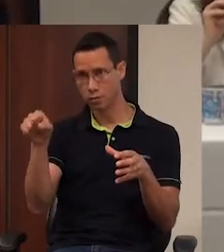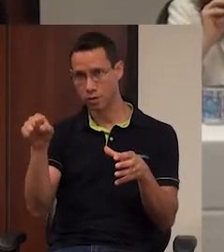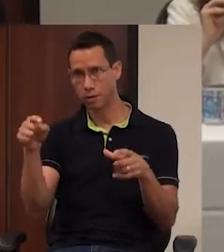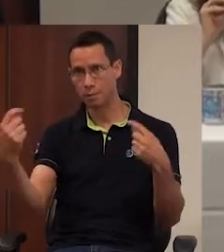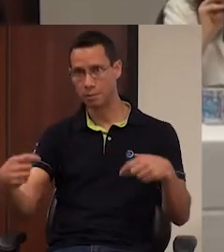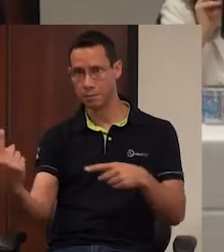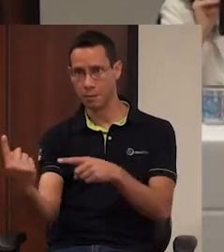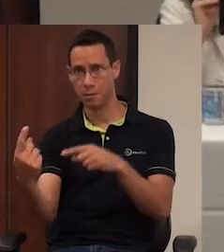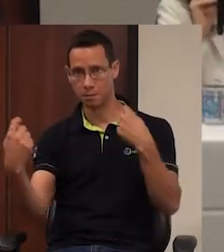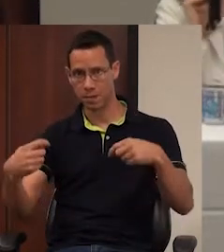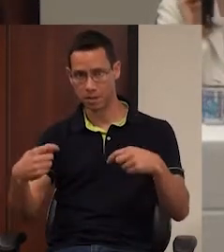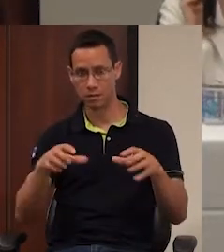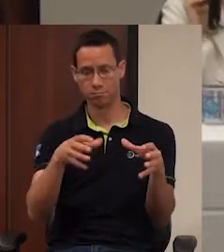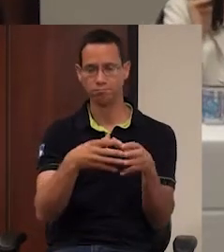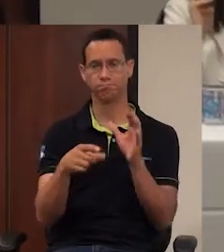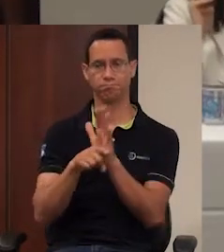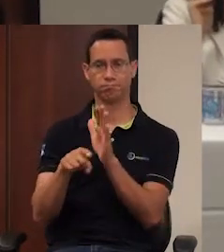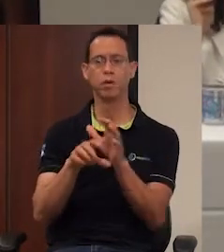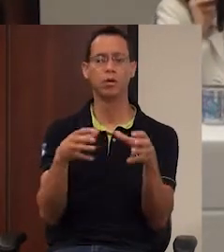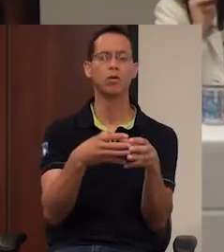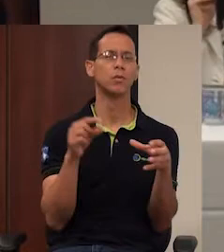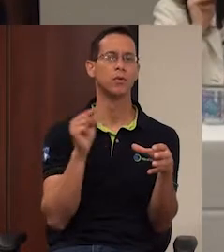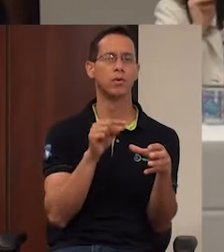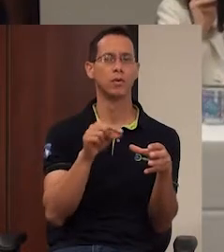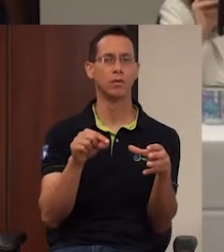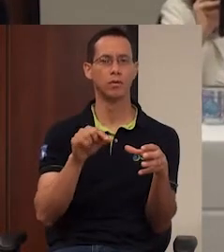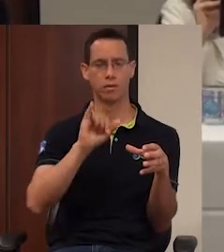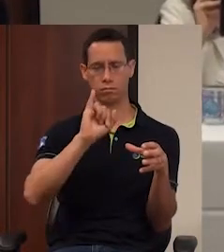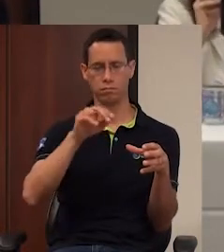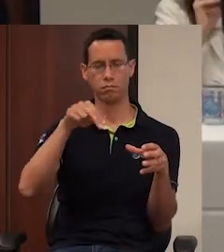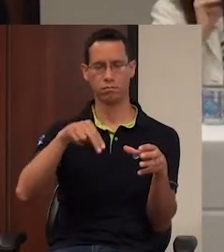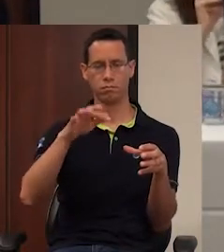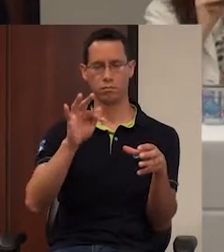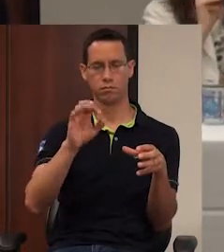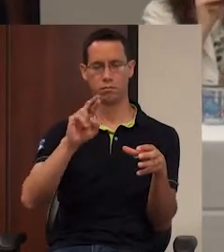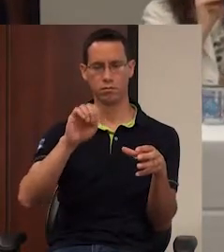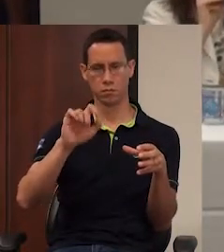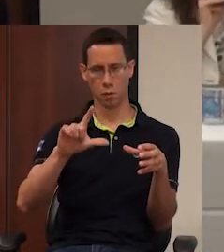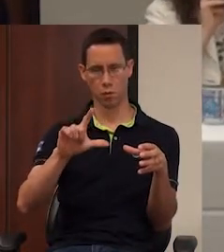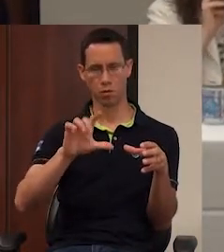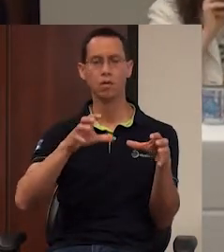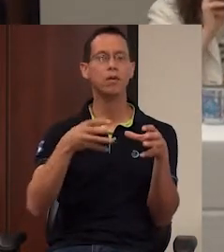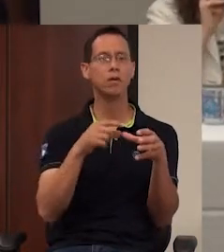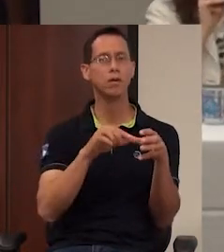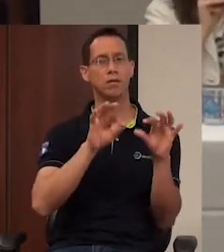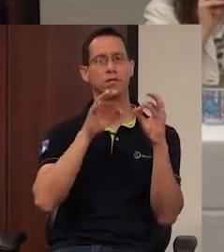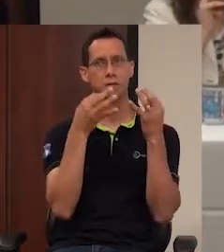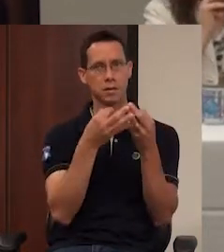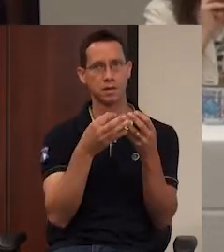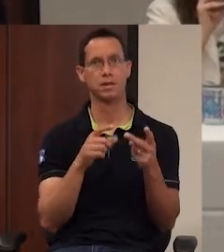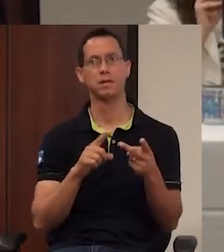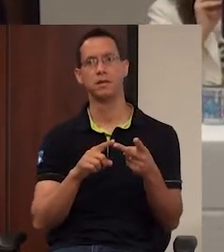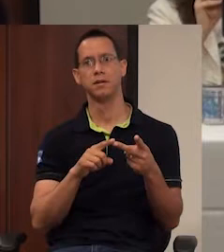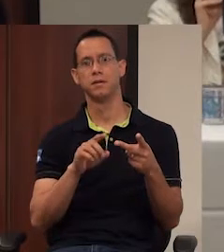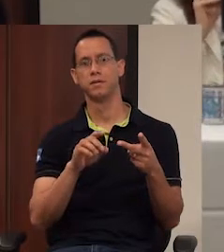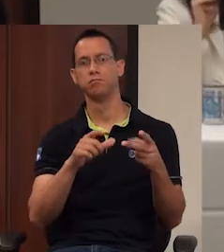apoio. Que grupo de pessoas é esse? É um grupo informal. Em geral envolve quem? A família, as pessoas